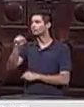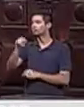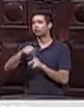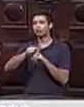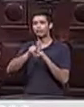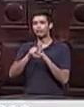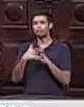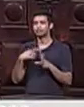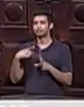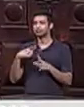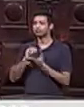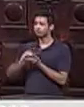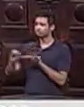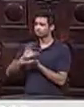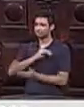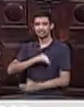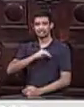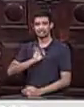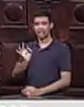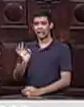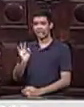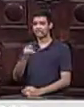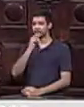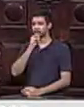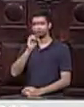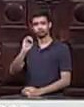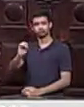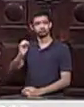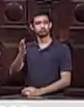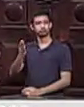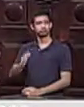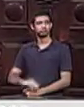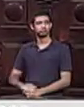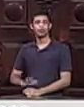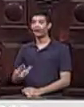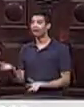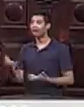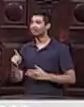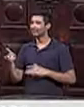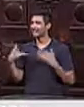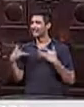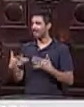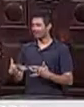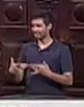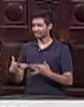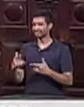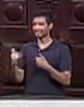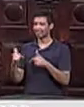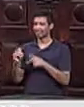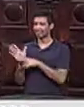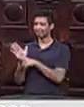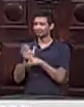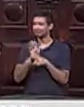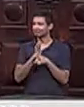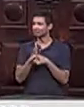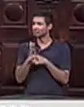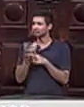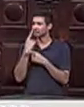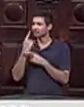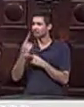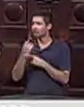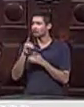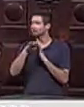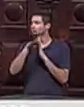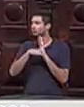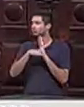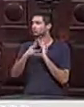a retornar o trabalho que hoje já se faz voluntário, reduzindo em